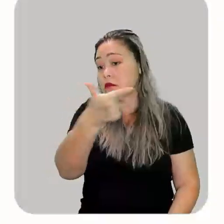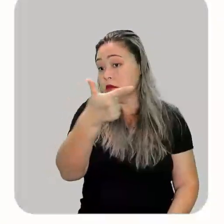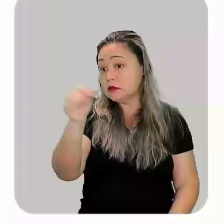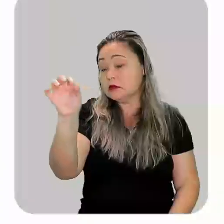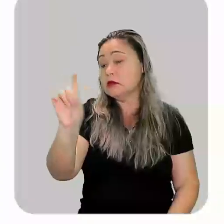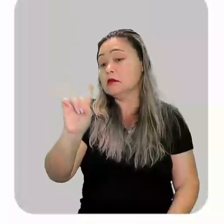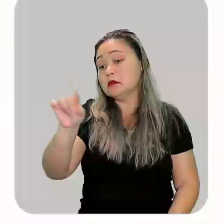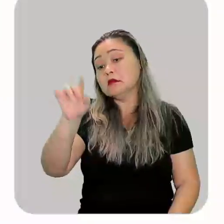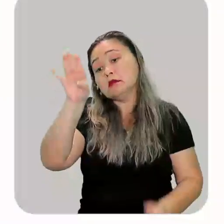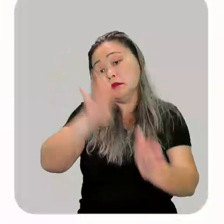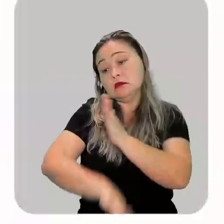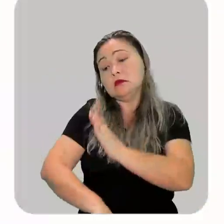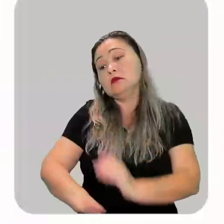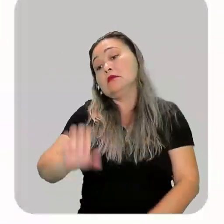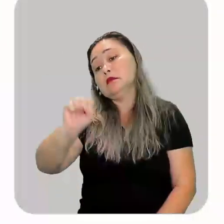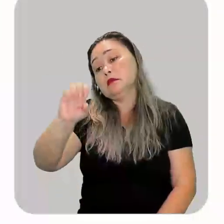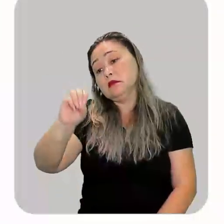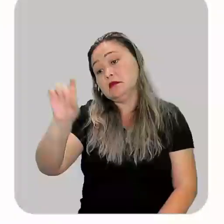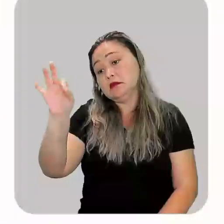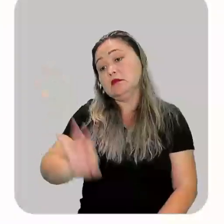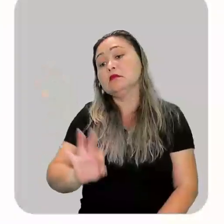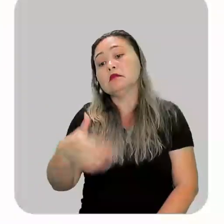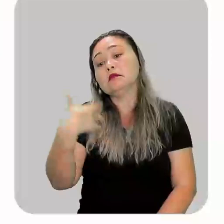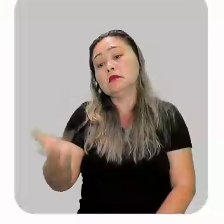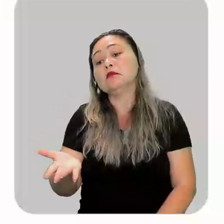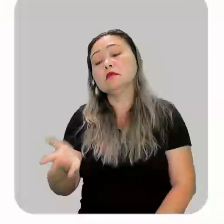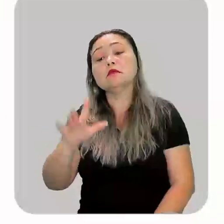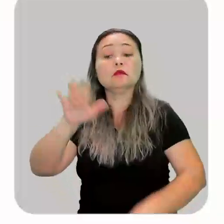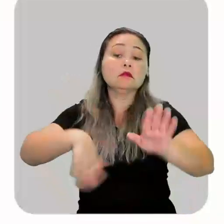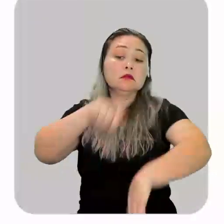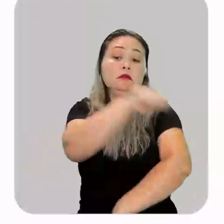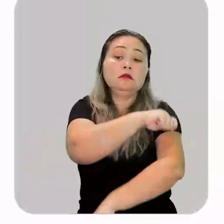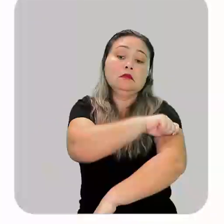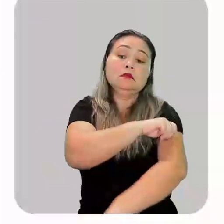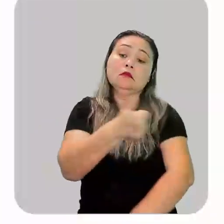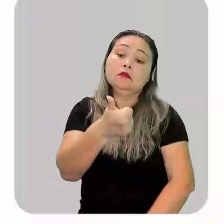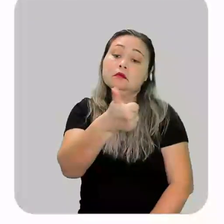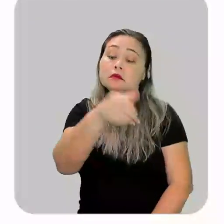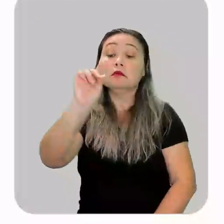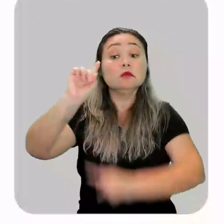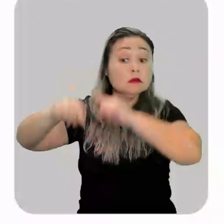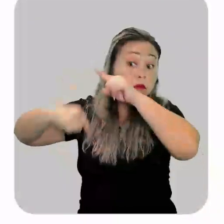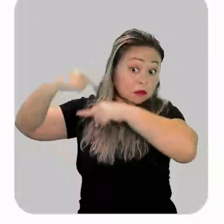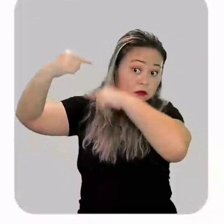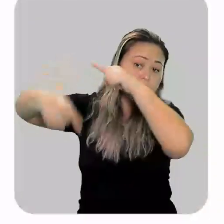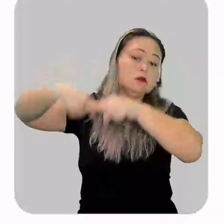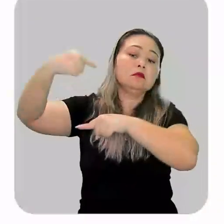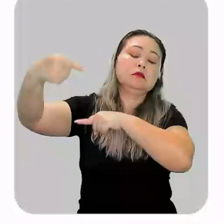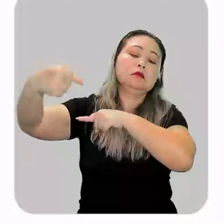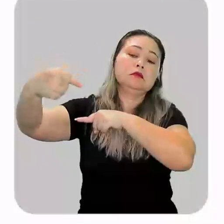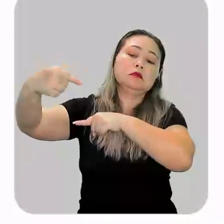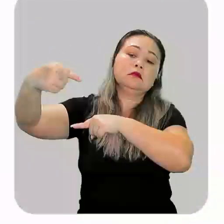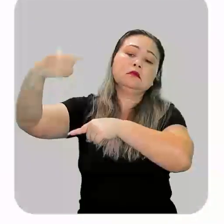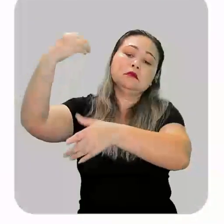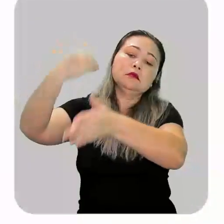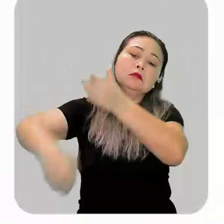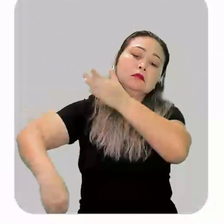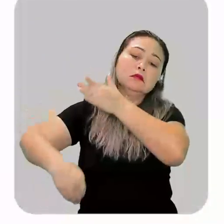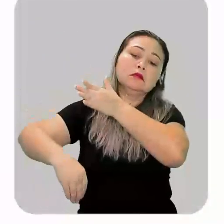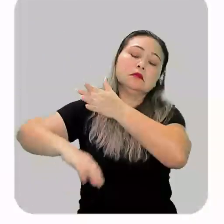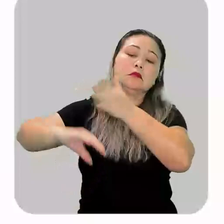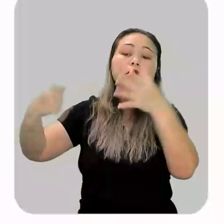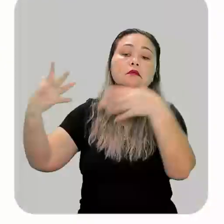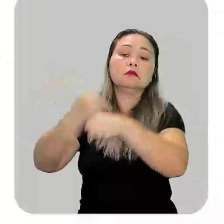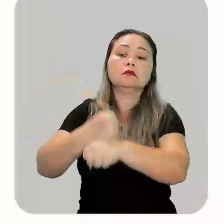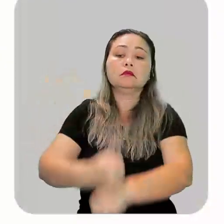120%. Ah, diminuiu 20%, ele faz com 80%. Tem aluno que faz com 100% e depois ele faz a subtração